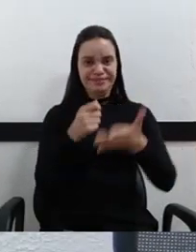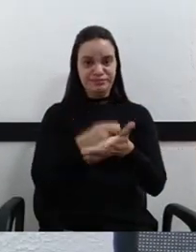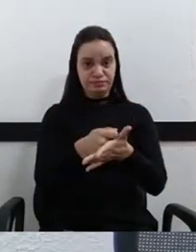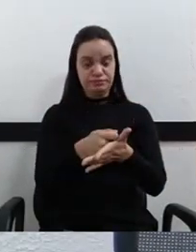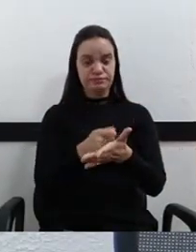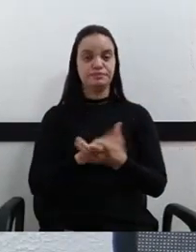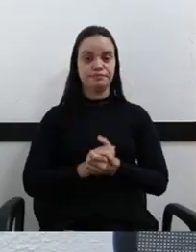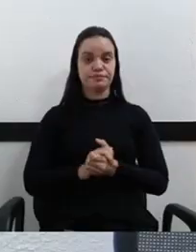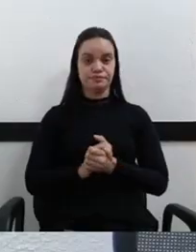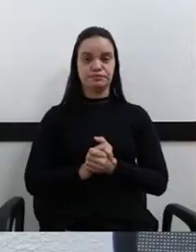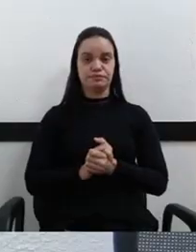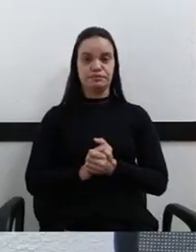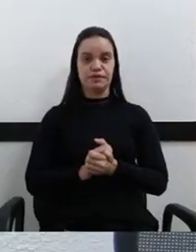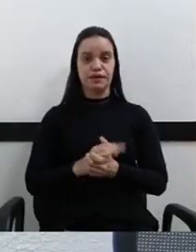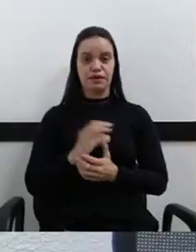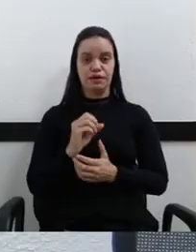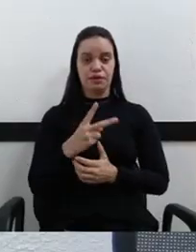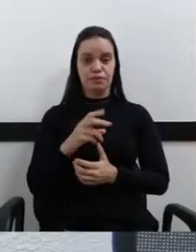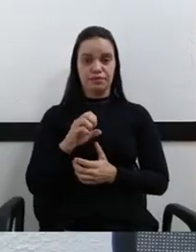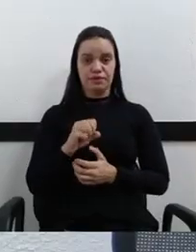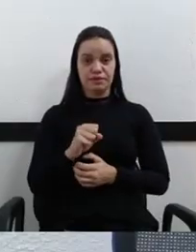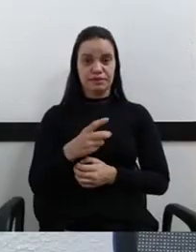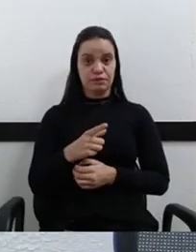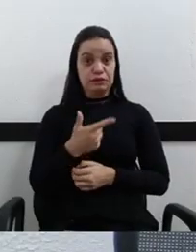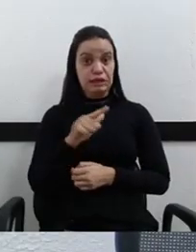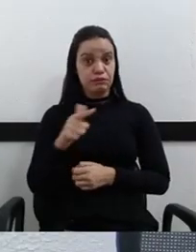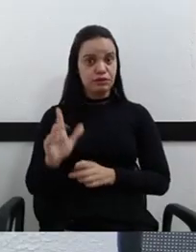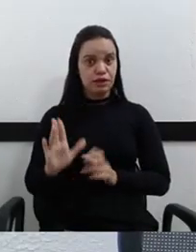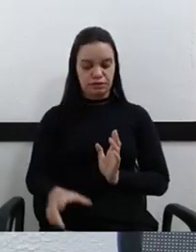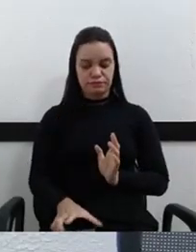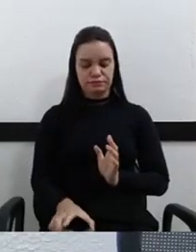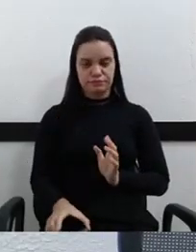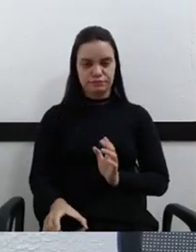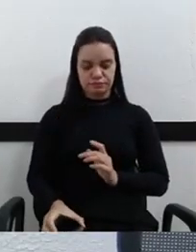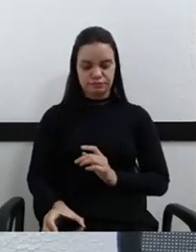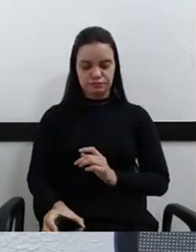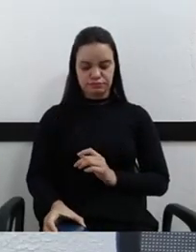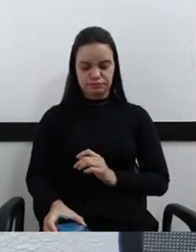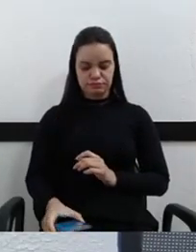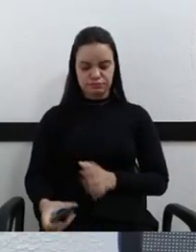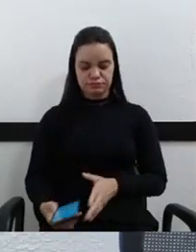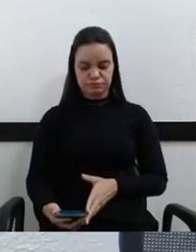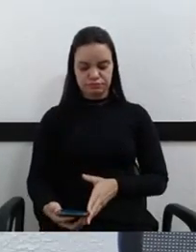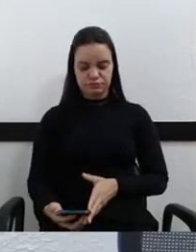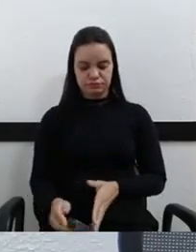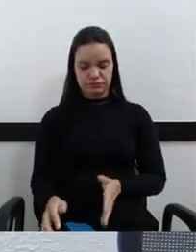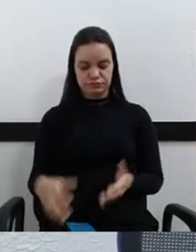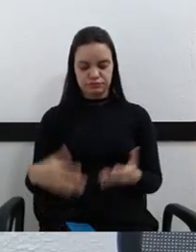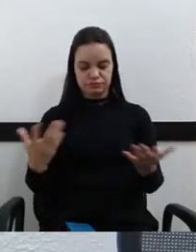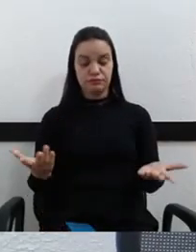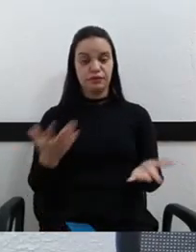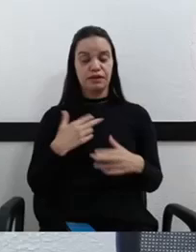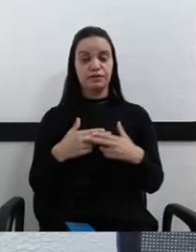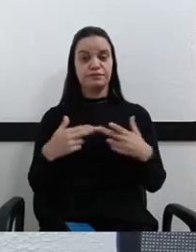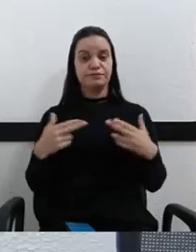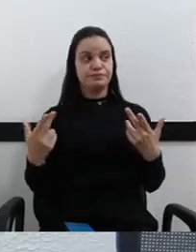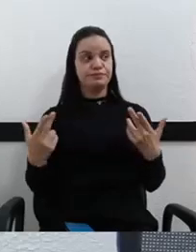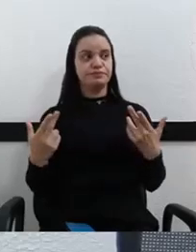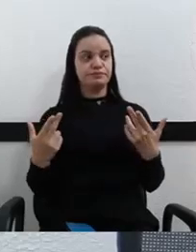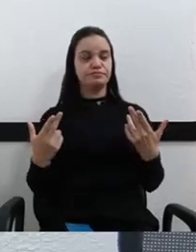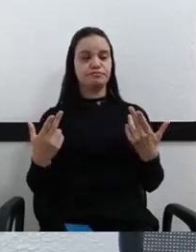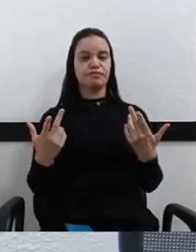Na compensação, nós não temos. Então, assim, além da questão operacional, que na compensação